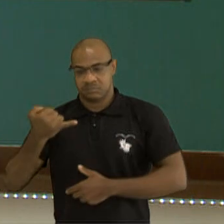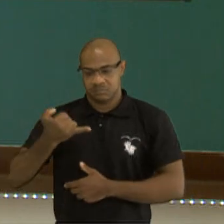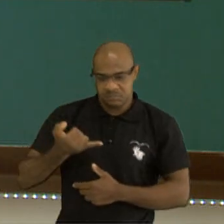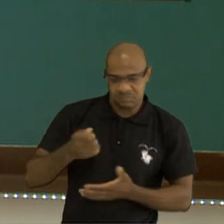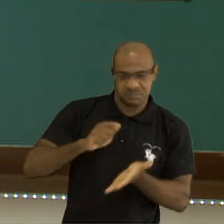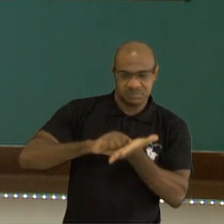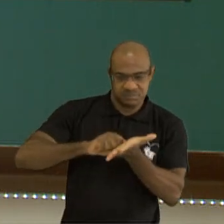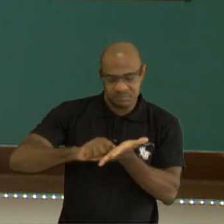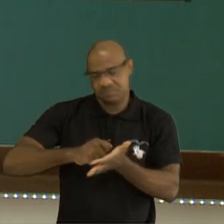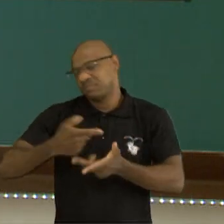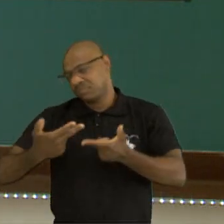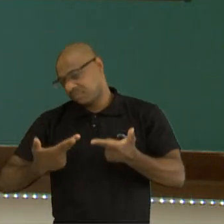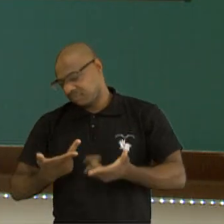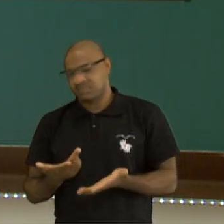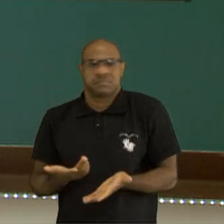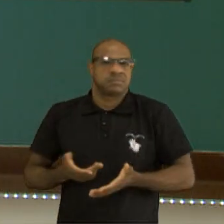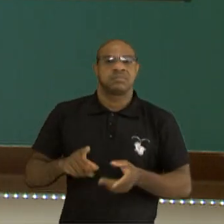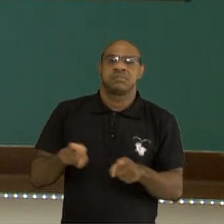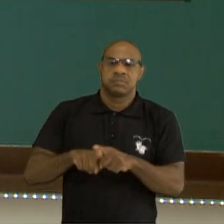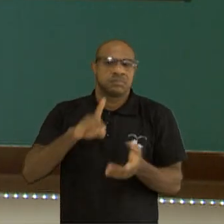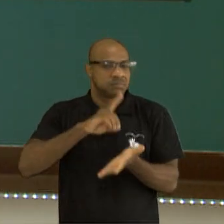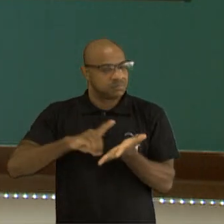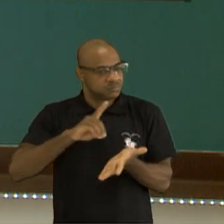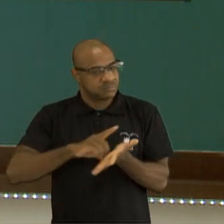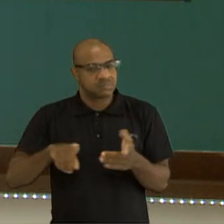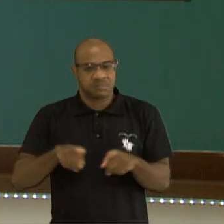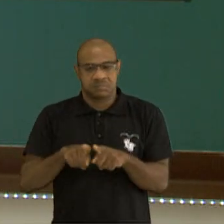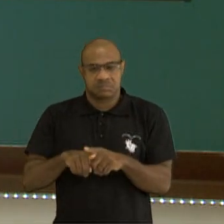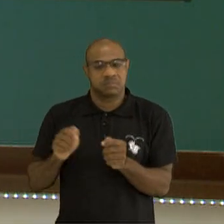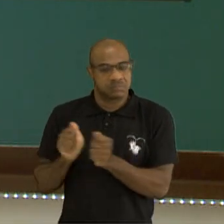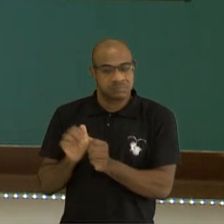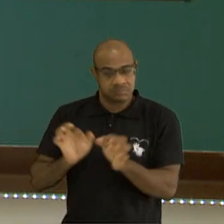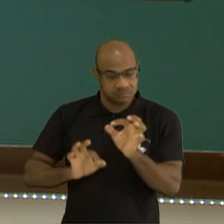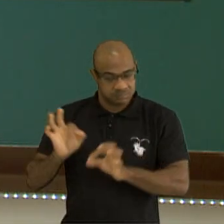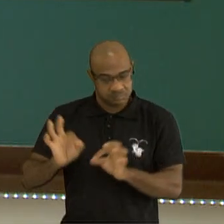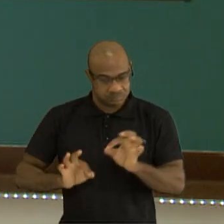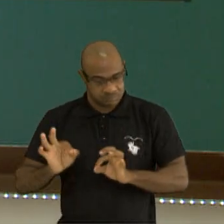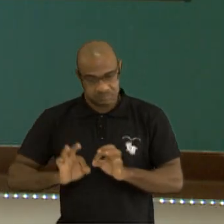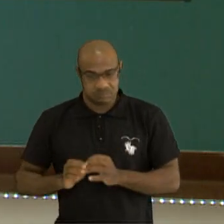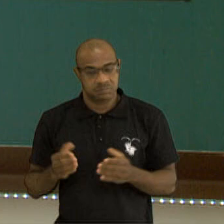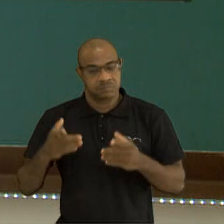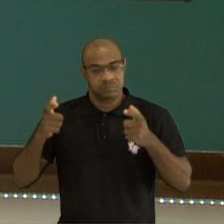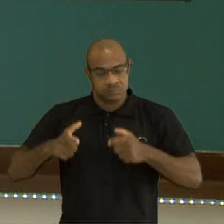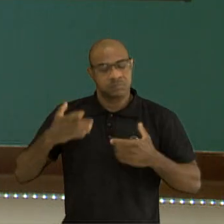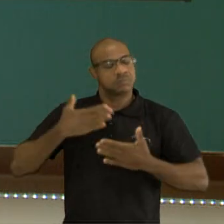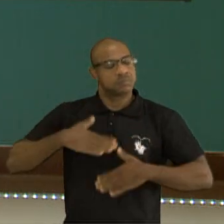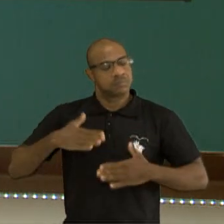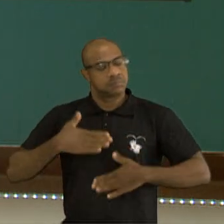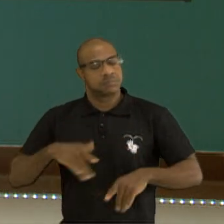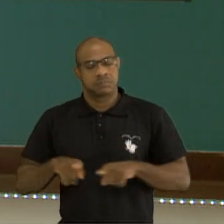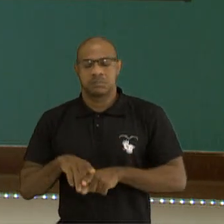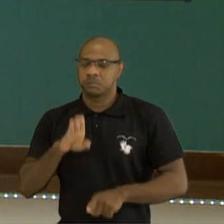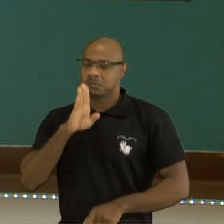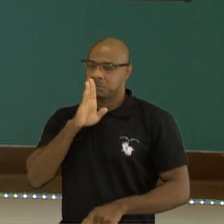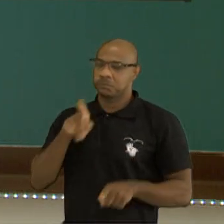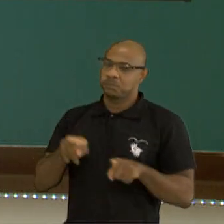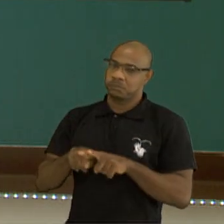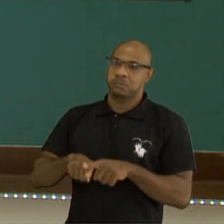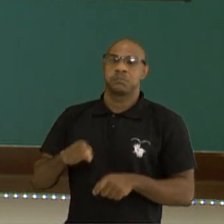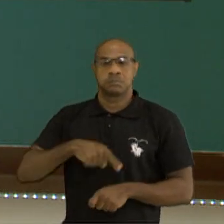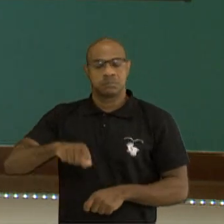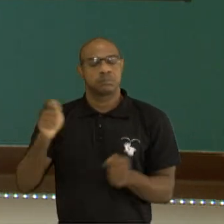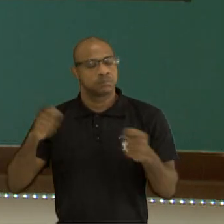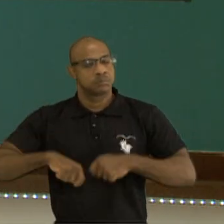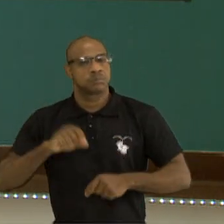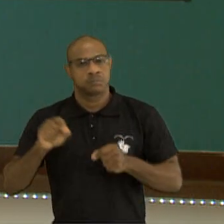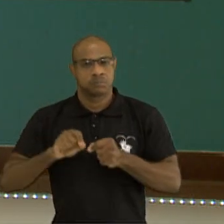dicionário, ou usem o dicionário online, deixa tudo organizadinho em um local tranquilo, silencioso e confortável, para que vocês possam